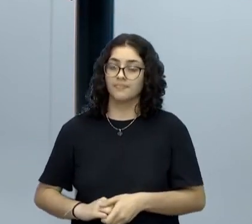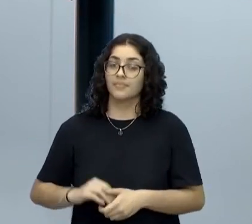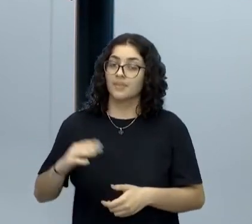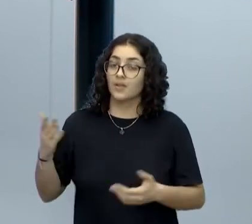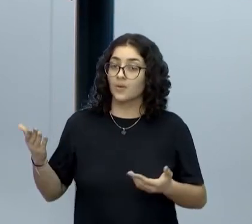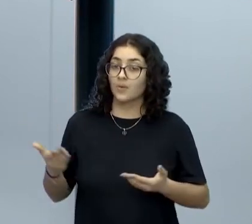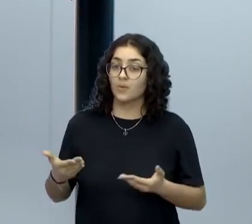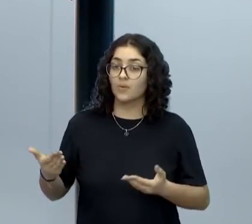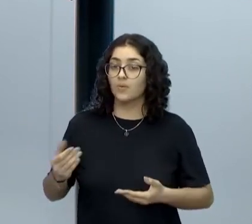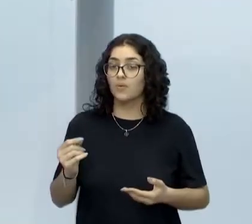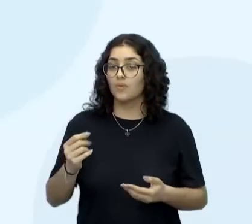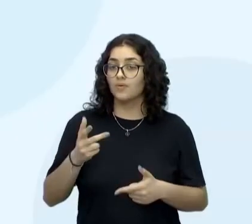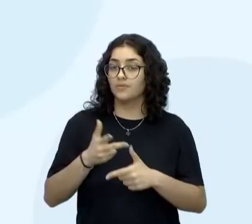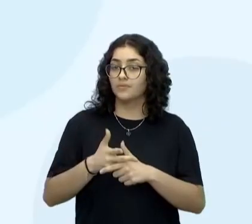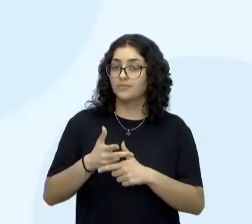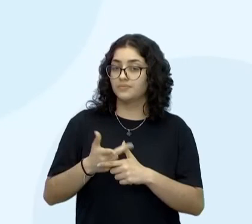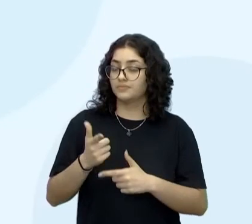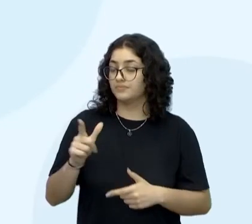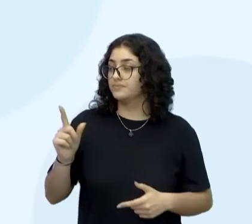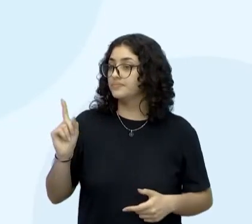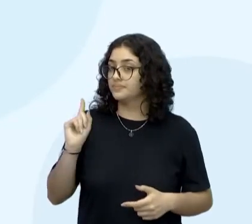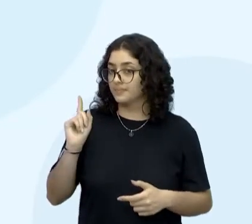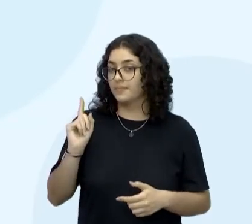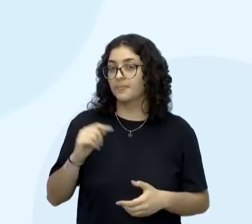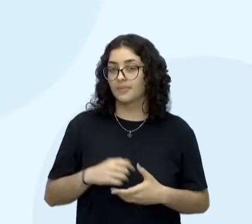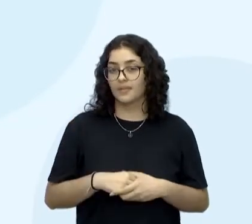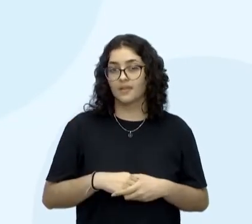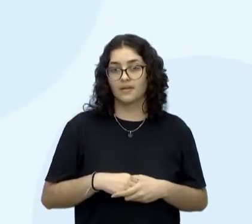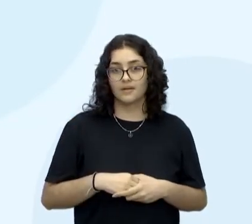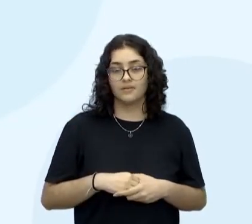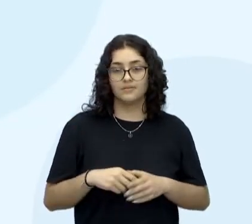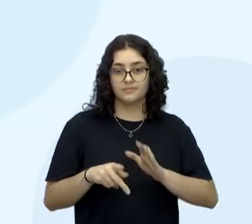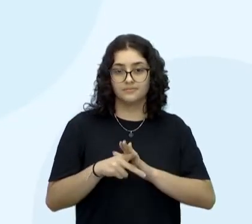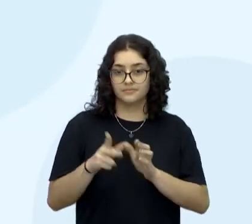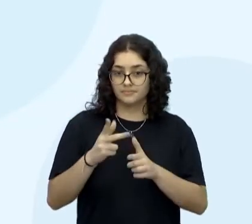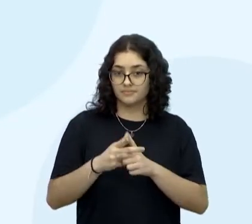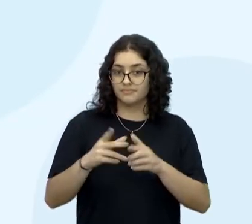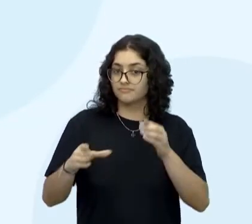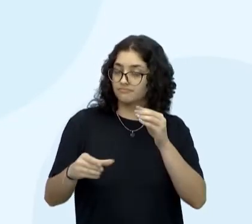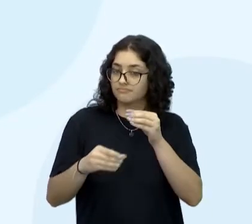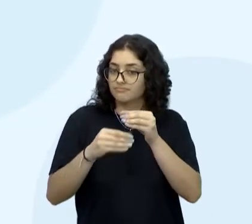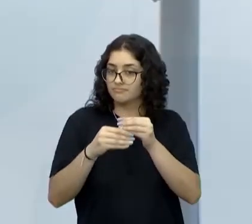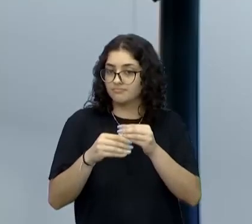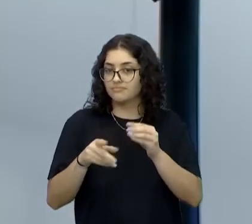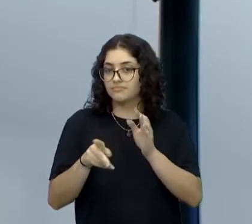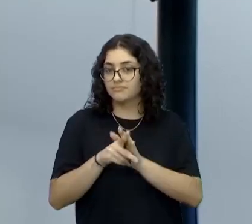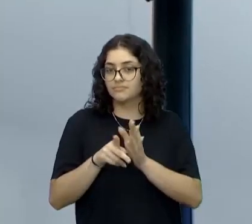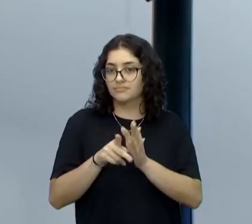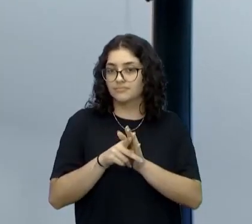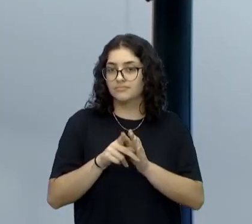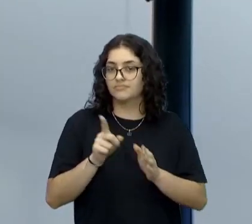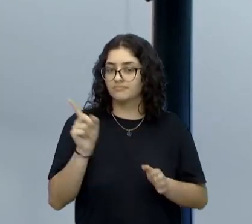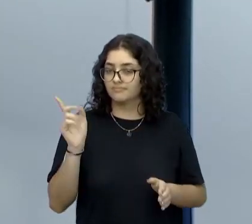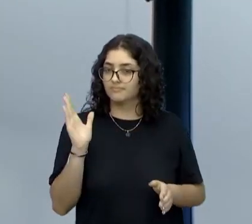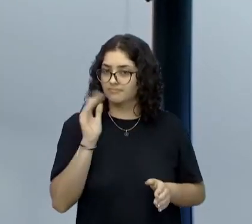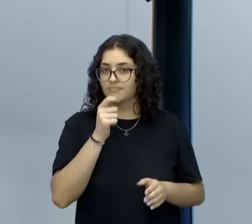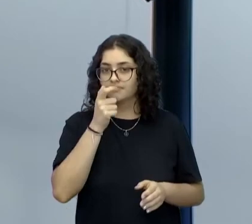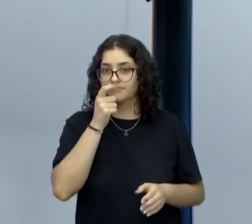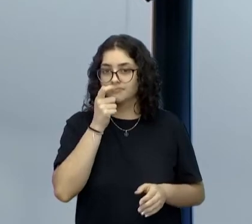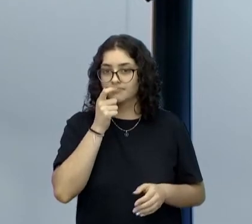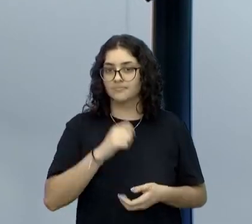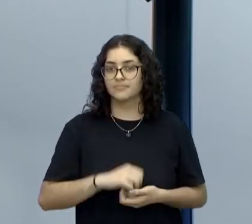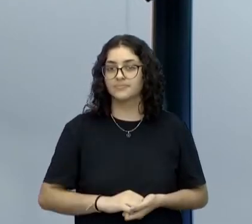vou trazer outro vídeo, na verdade é uma compilação desse mesmo vídeo para vocês, do documentário. Então, vamos lá